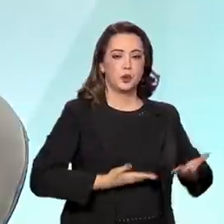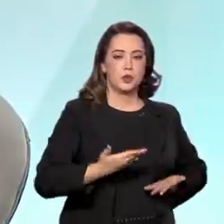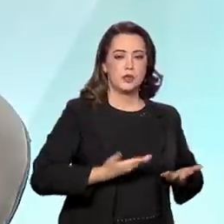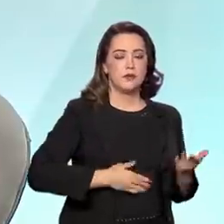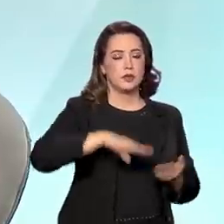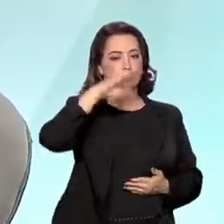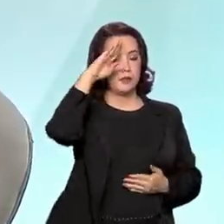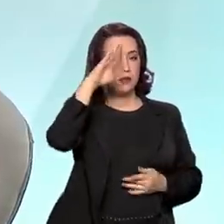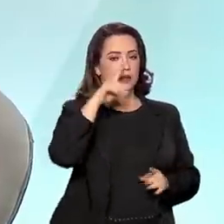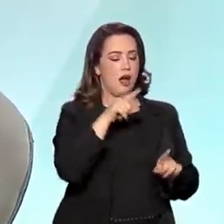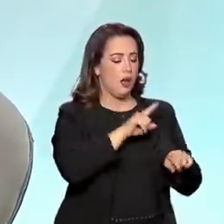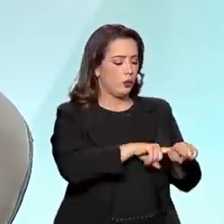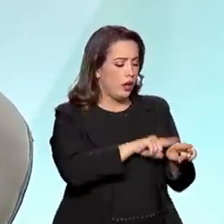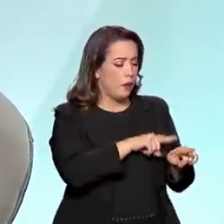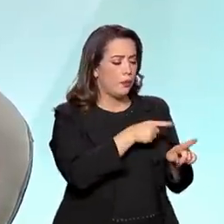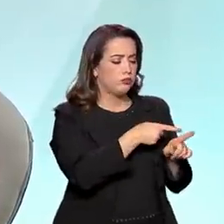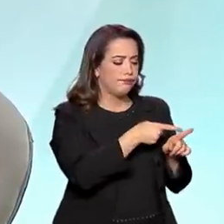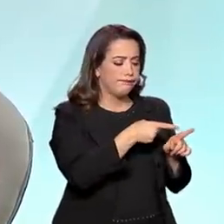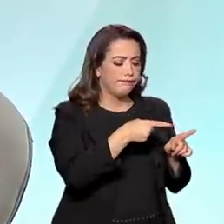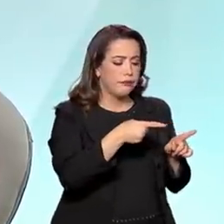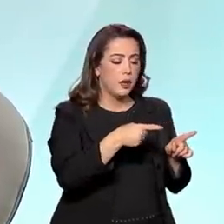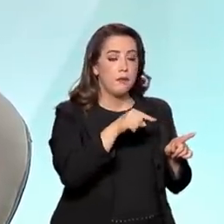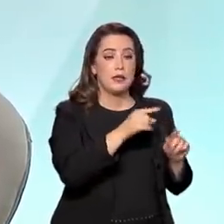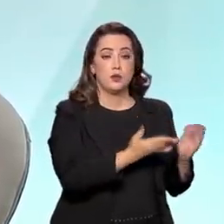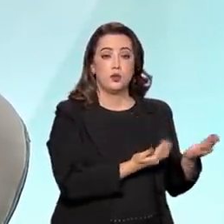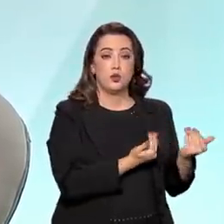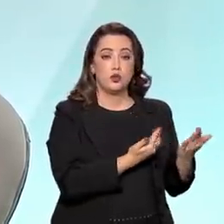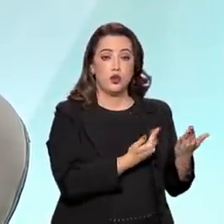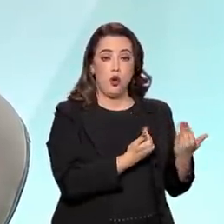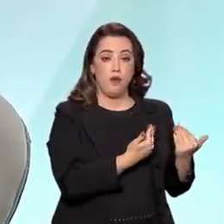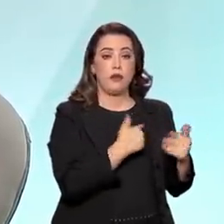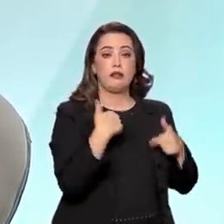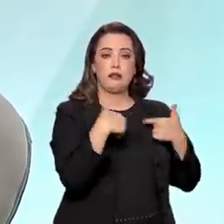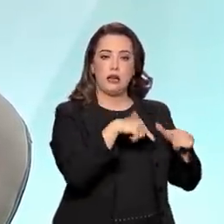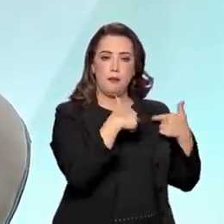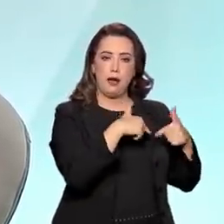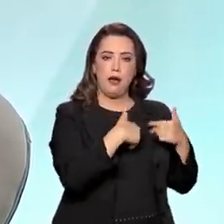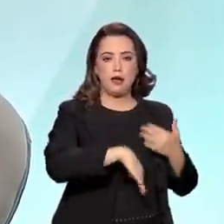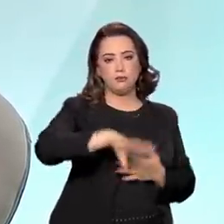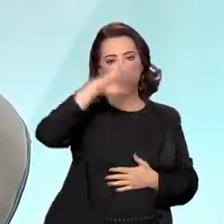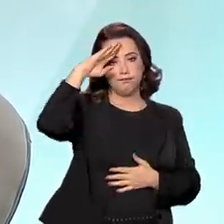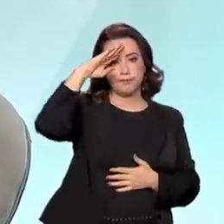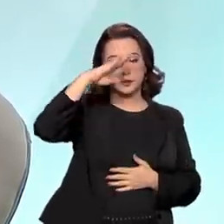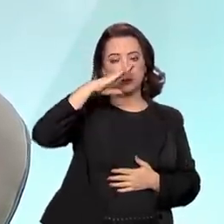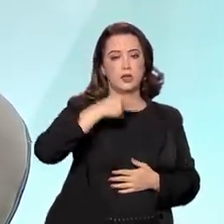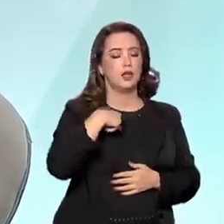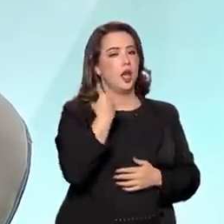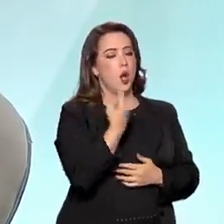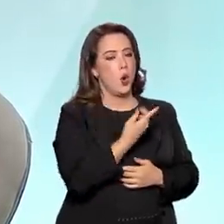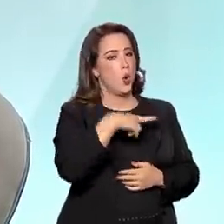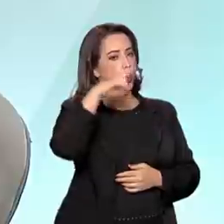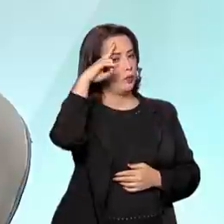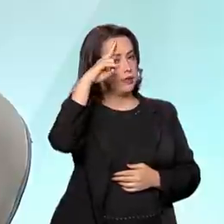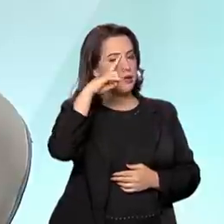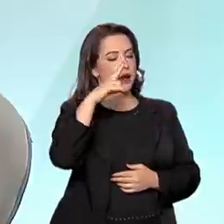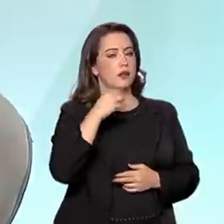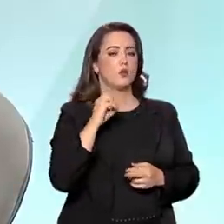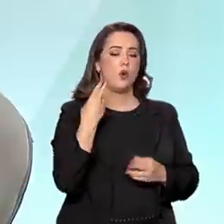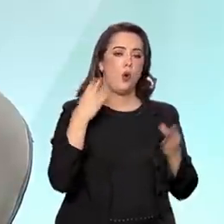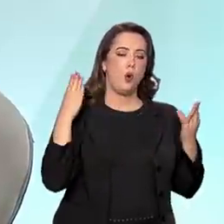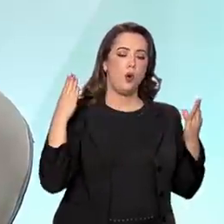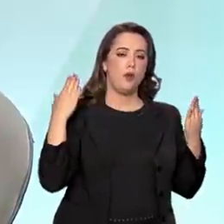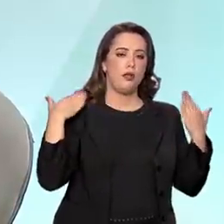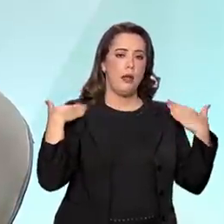período que o jovem vai se dedicar a atividades militares ou no exército ou na Marinha ou da Aeronáutica